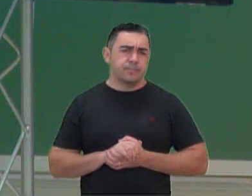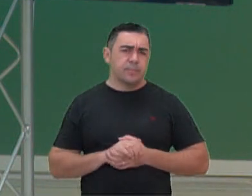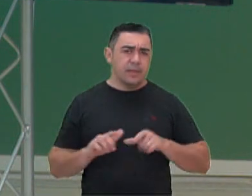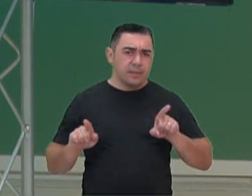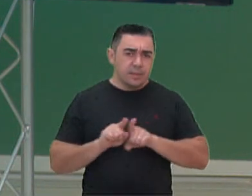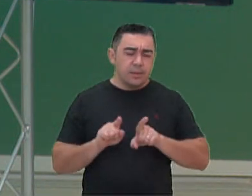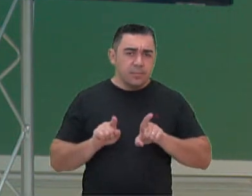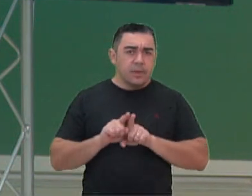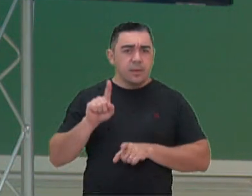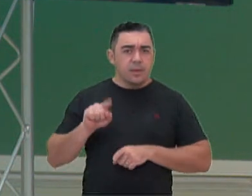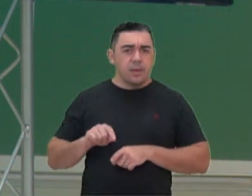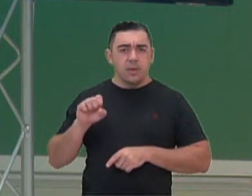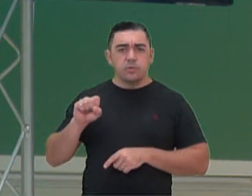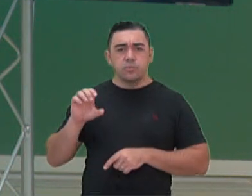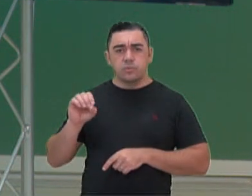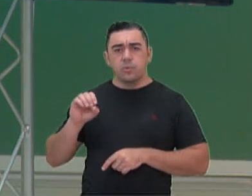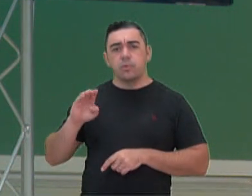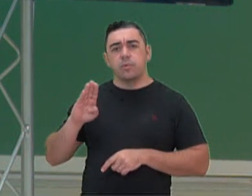sobrejetora,